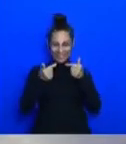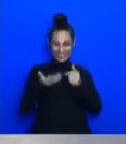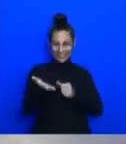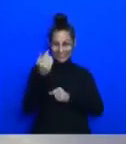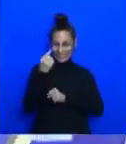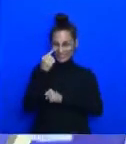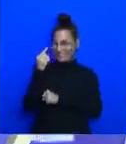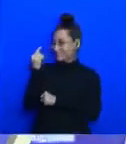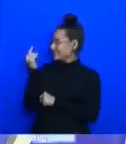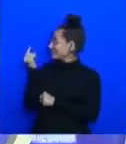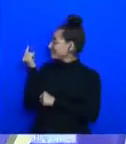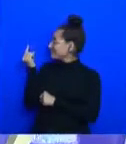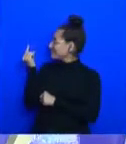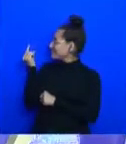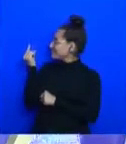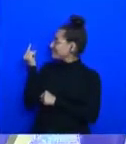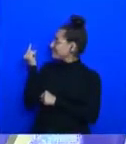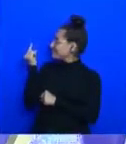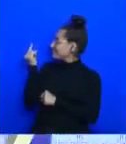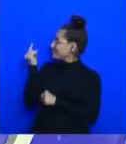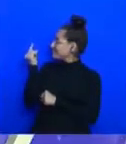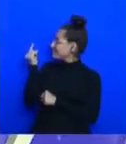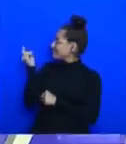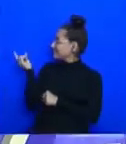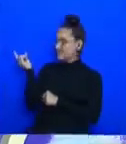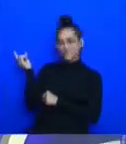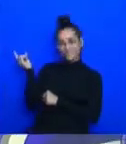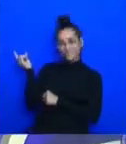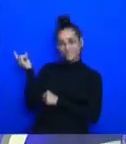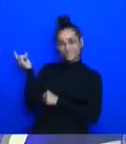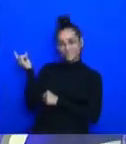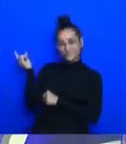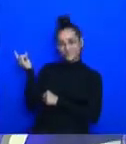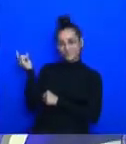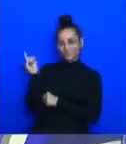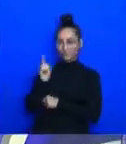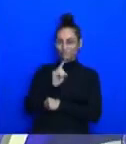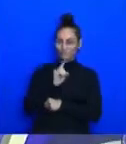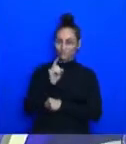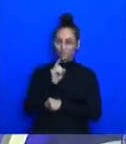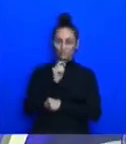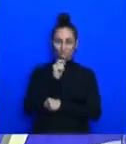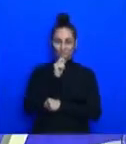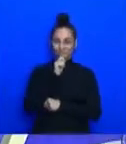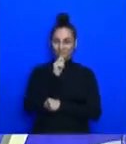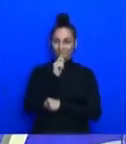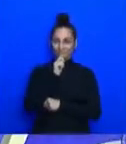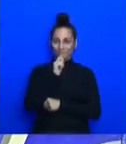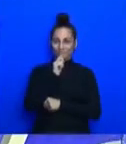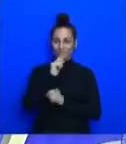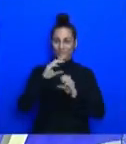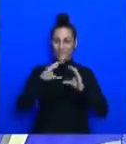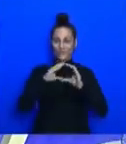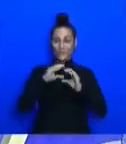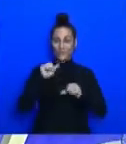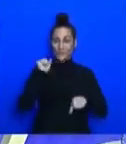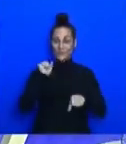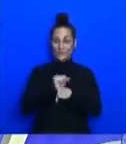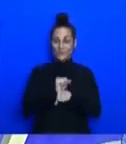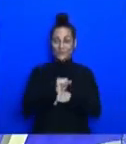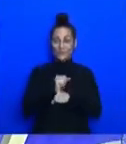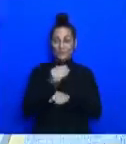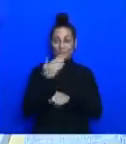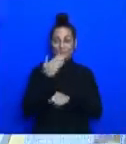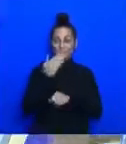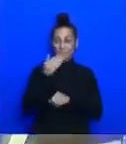Corte, bolas posicionadas. Valendo! Não desceram todas as bolas. Vou solicitar a Maria, nossa garota da